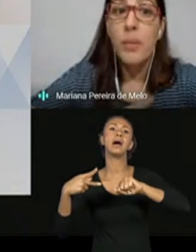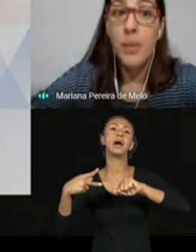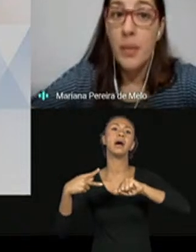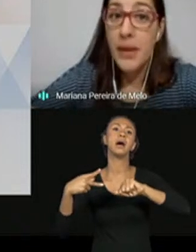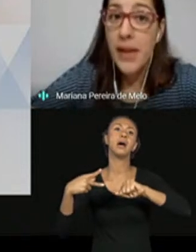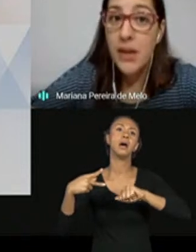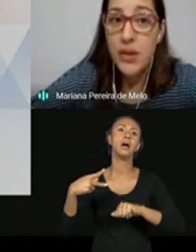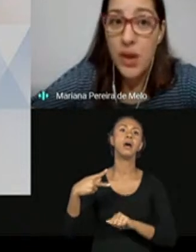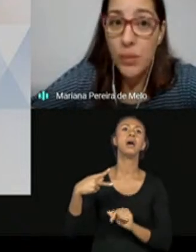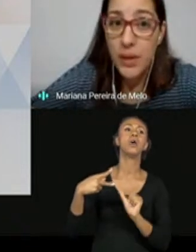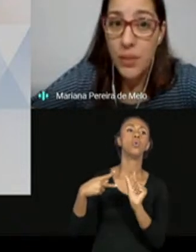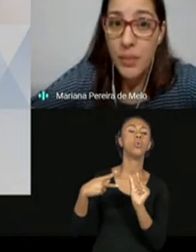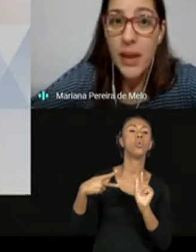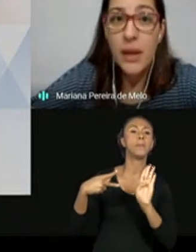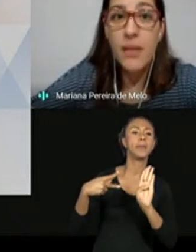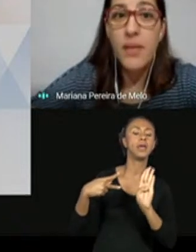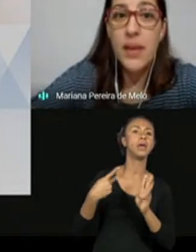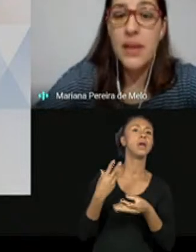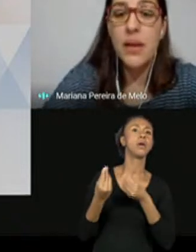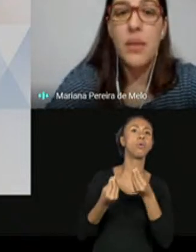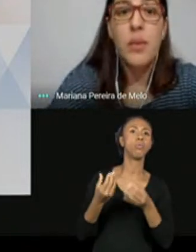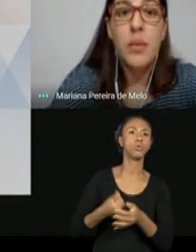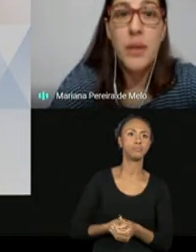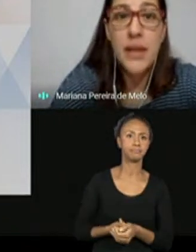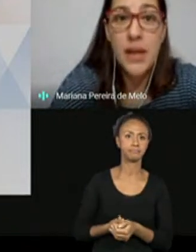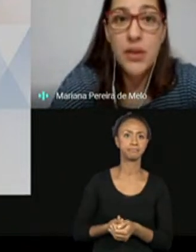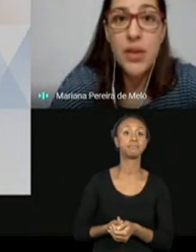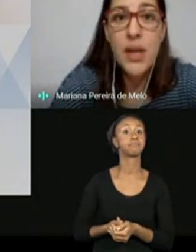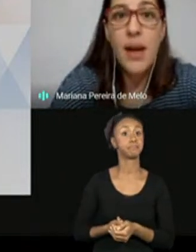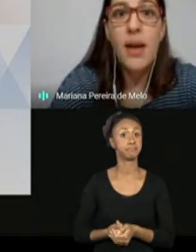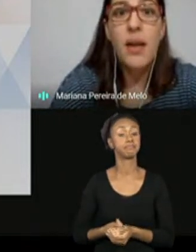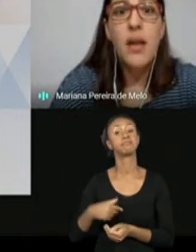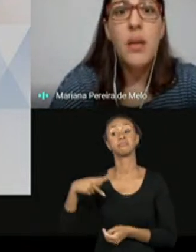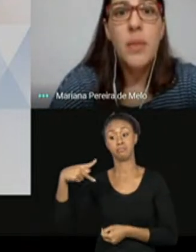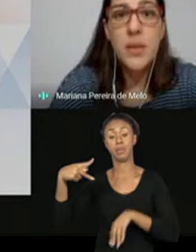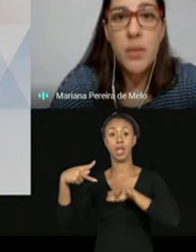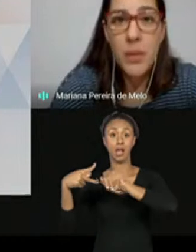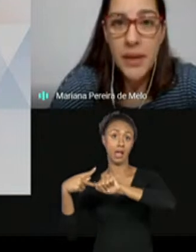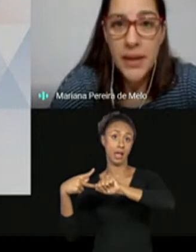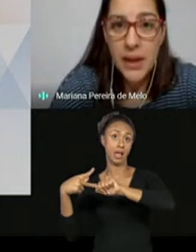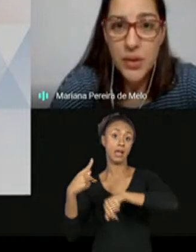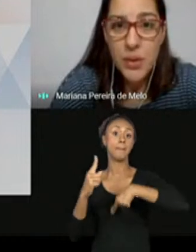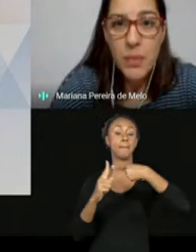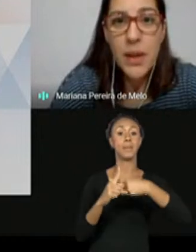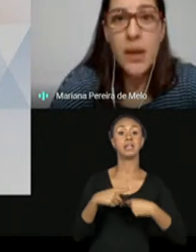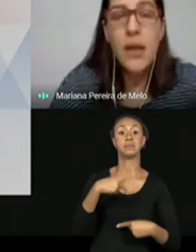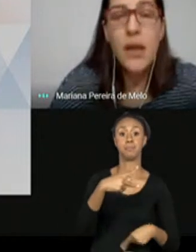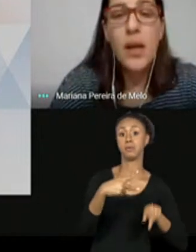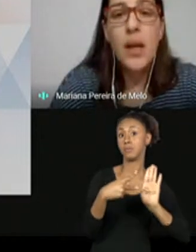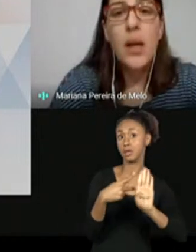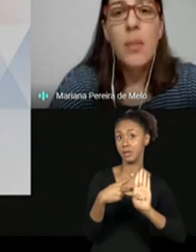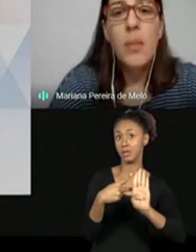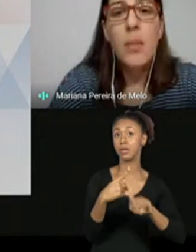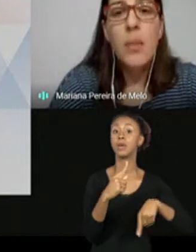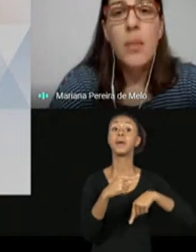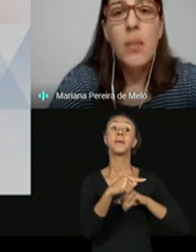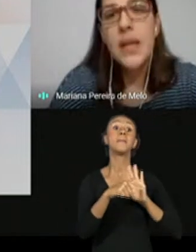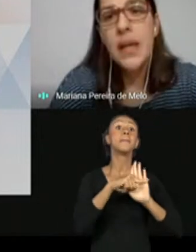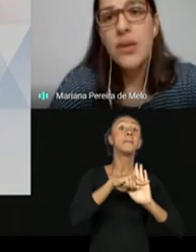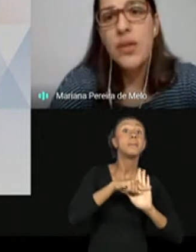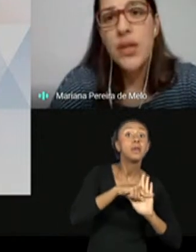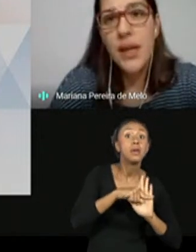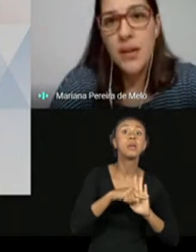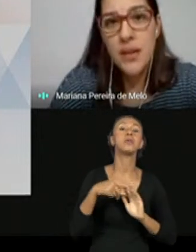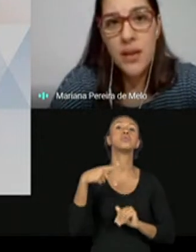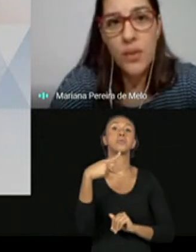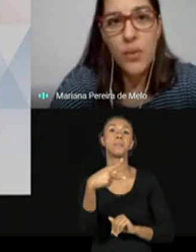Como probabilidade de A união B vai ser probabilidade de A mais probabilidade de B menos a